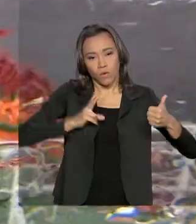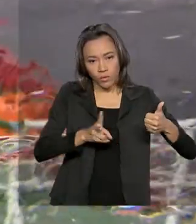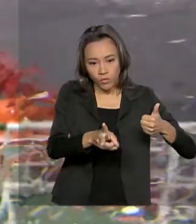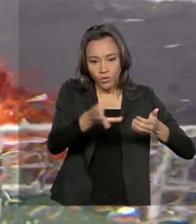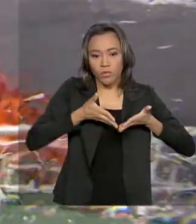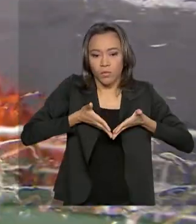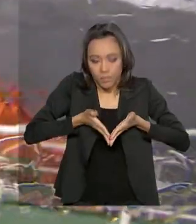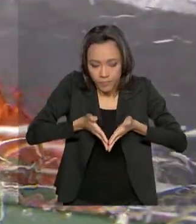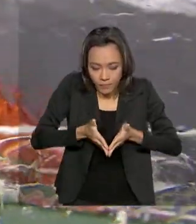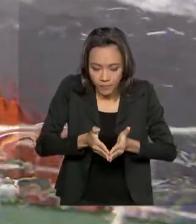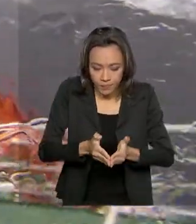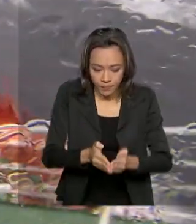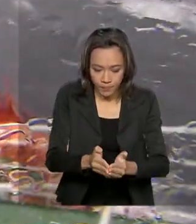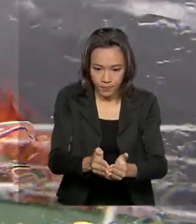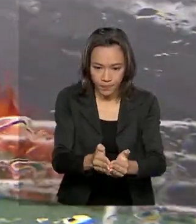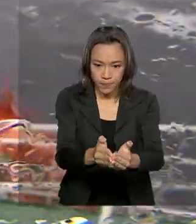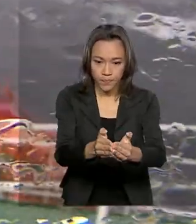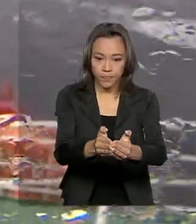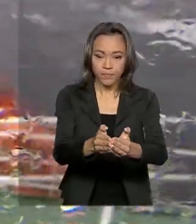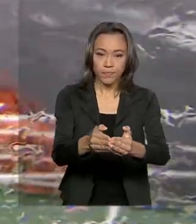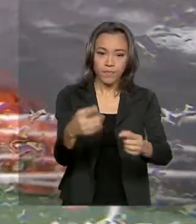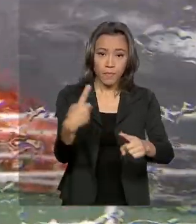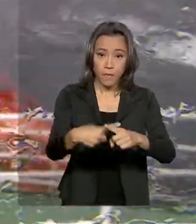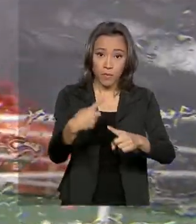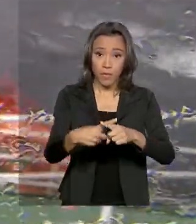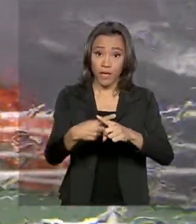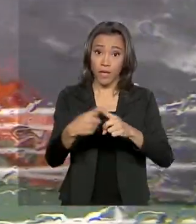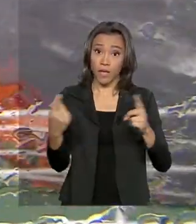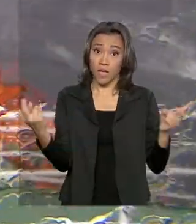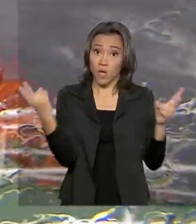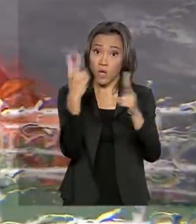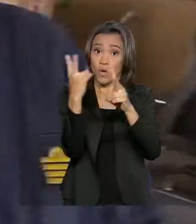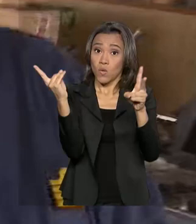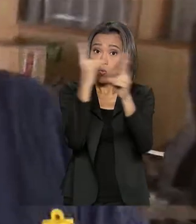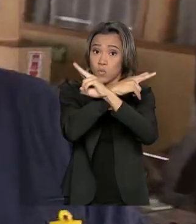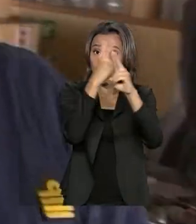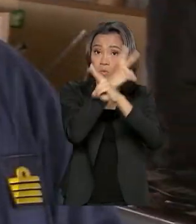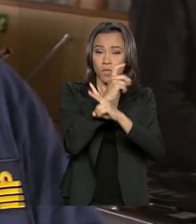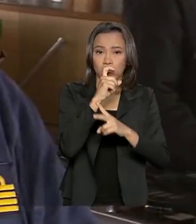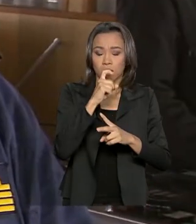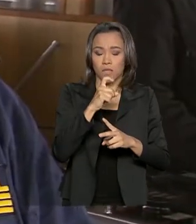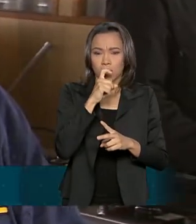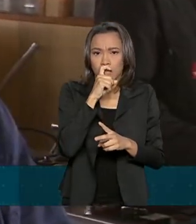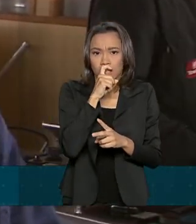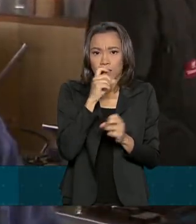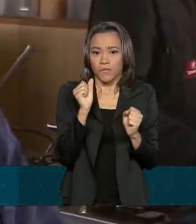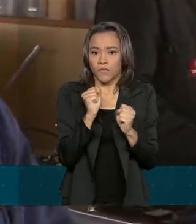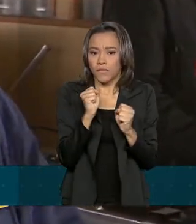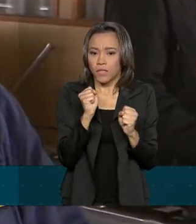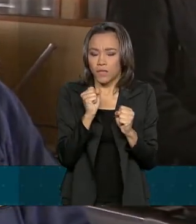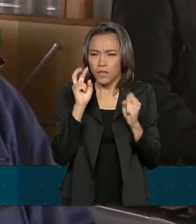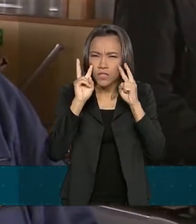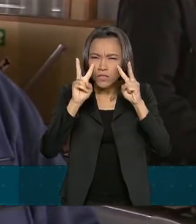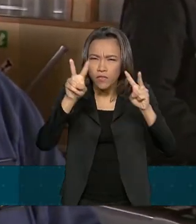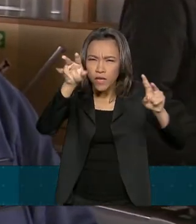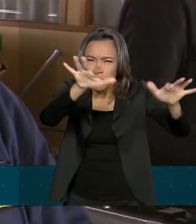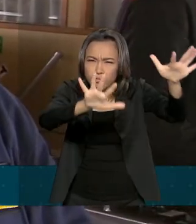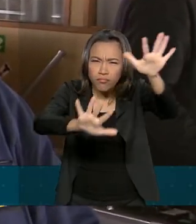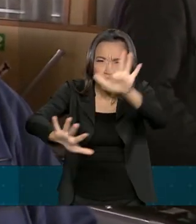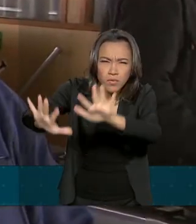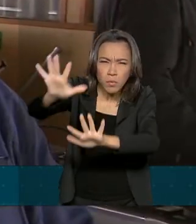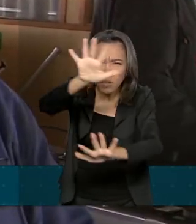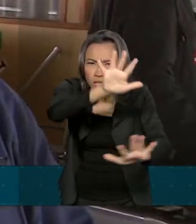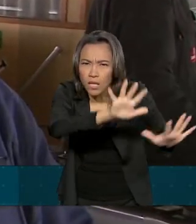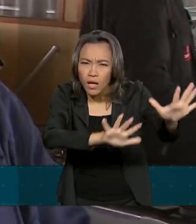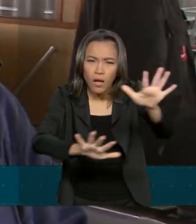no Drake. A frente fria ela acabou de passar, o centro de baixa. A gente está vendo essa nebulosidade aqui agora